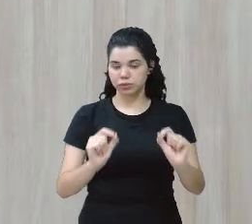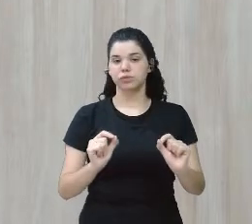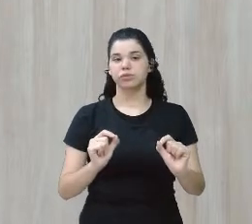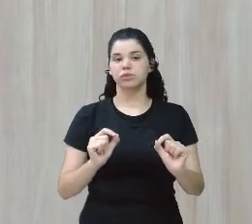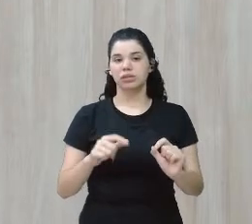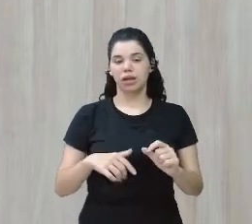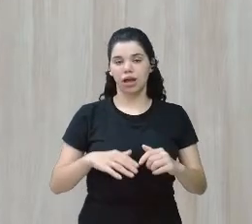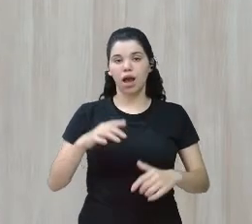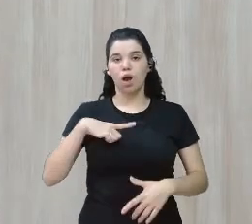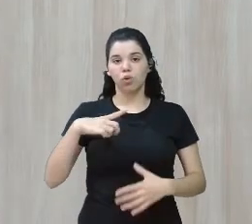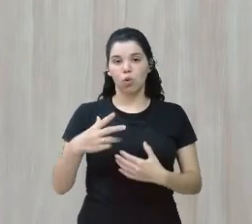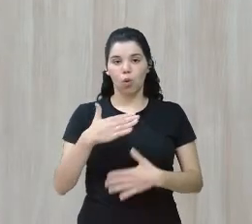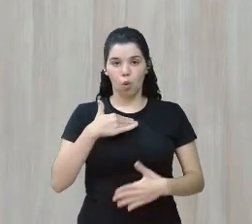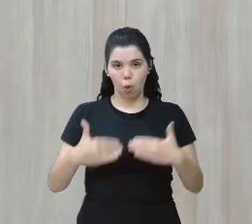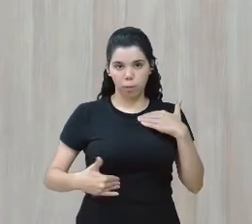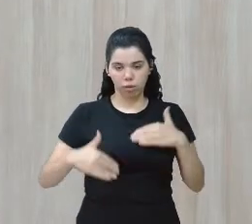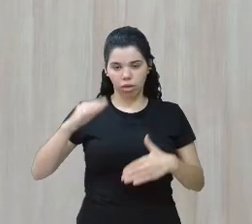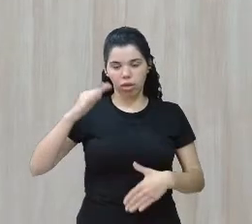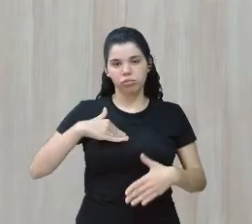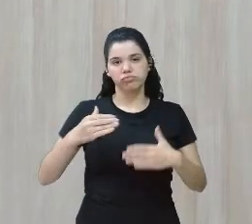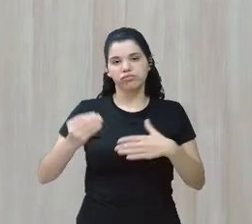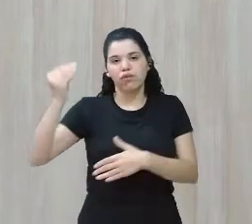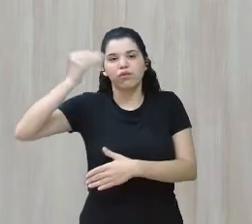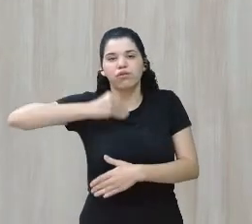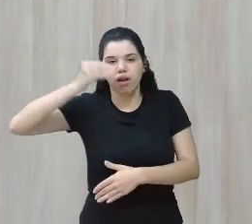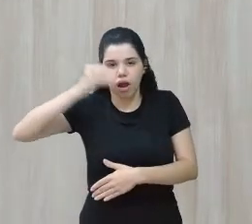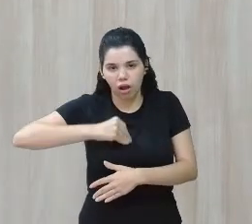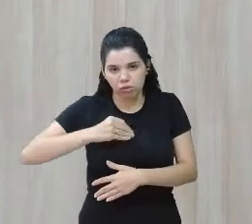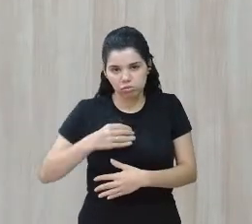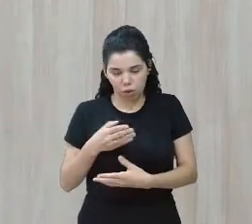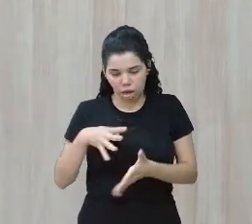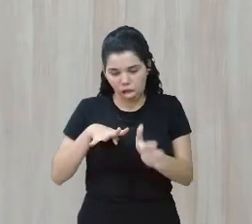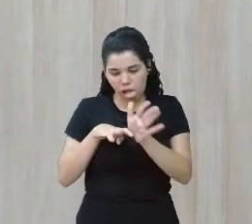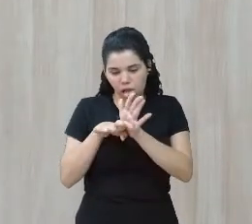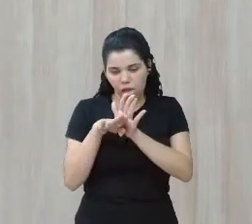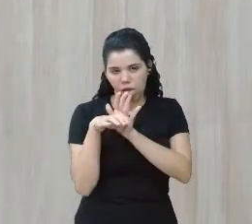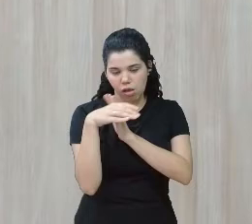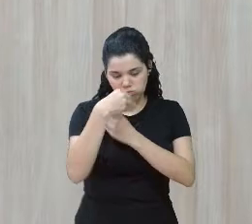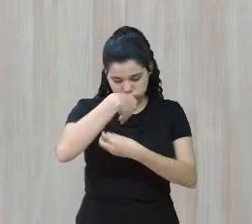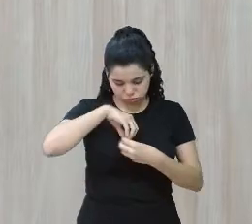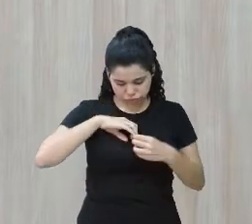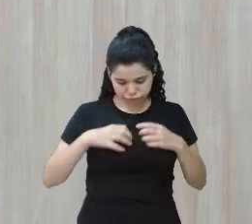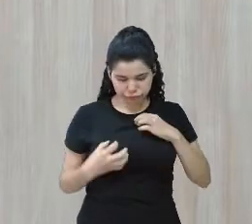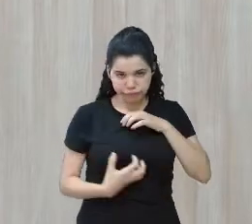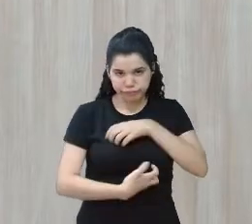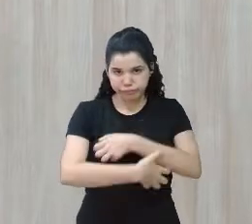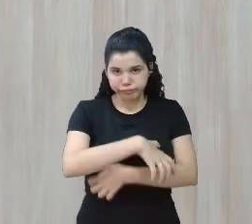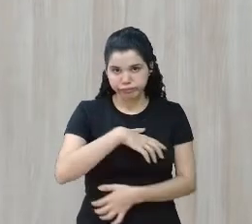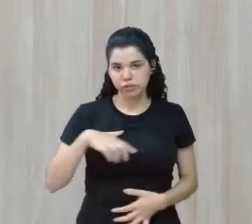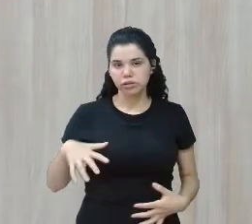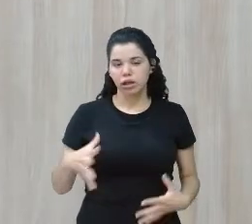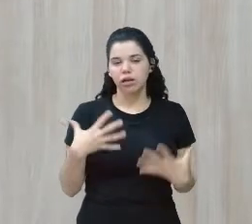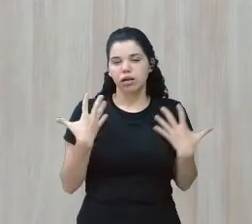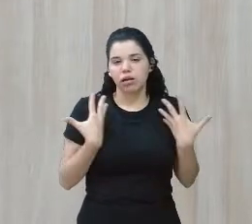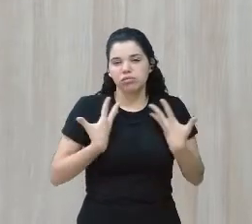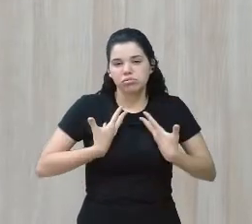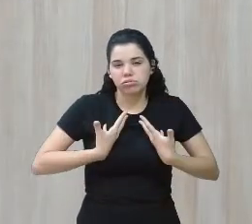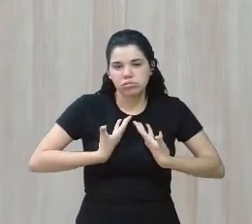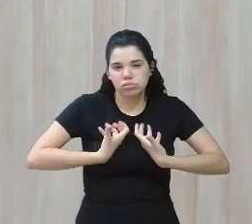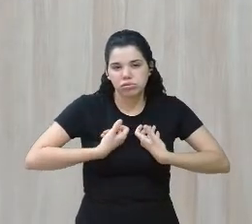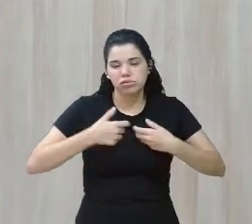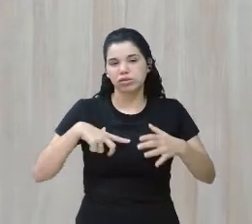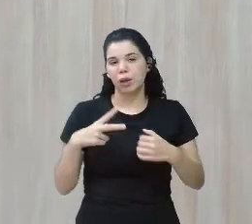a imunidade já vai baixando, né? As bactérias já vão atuando, você já vai ficando